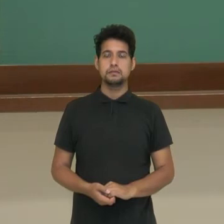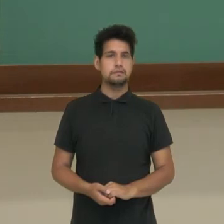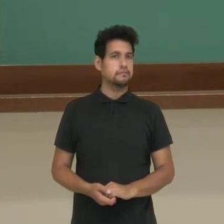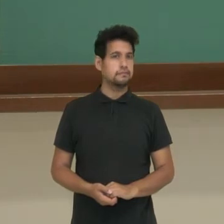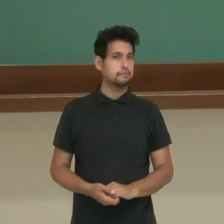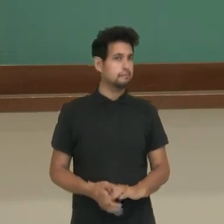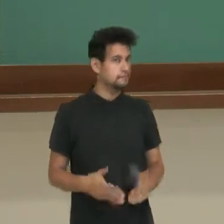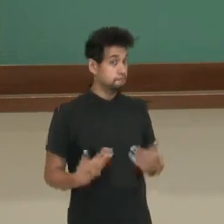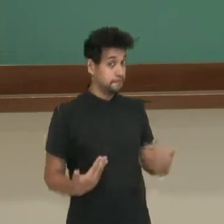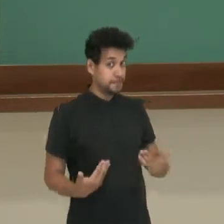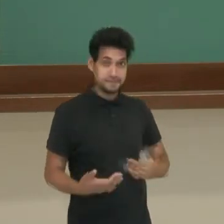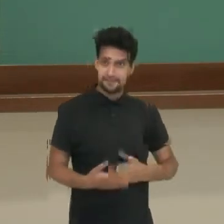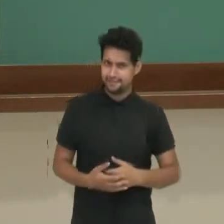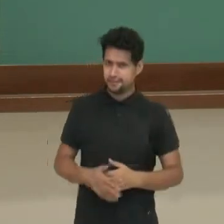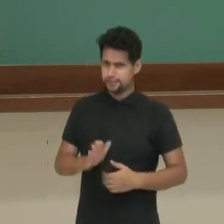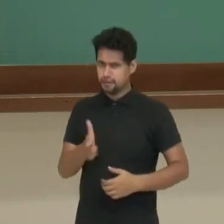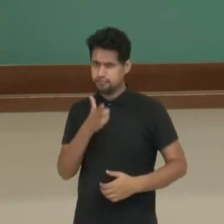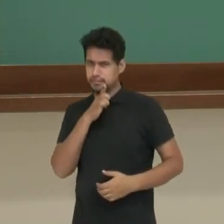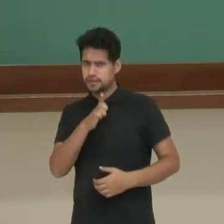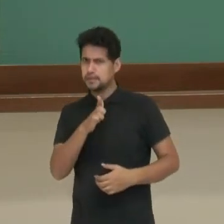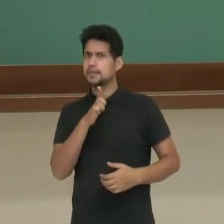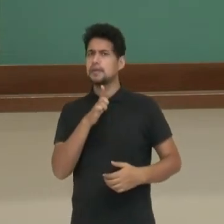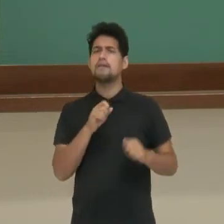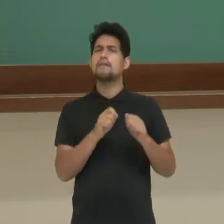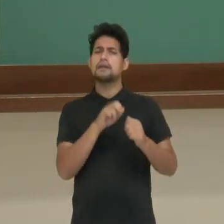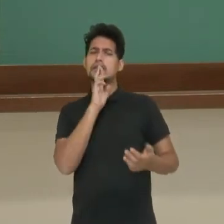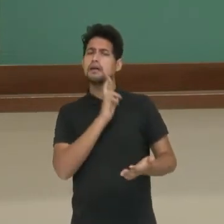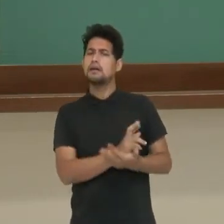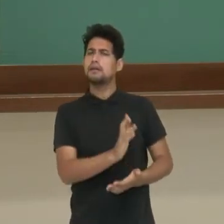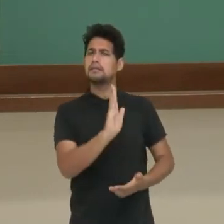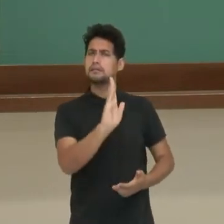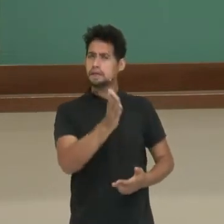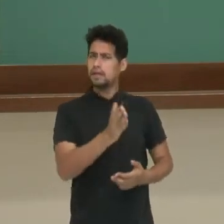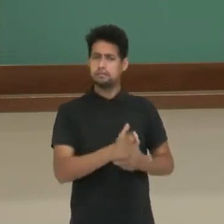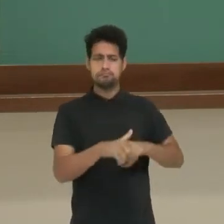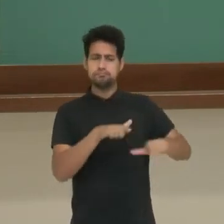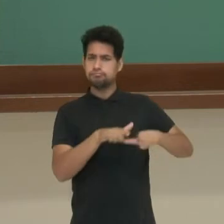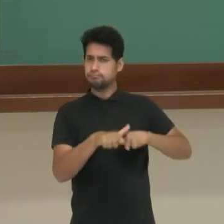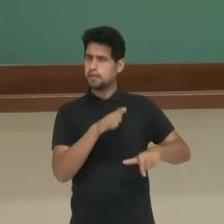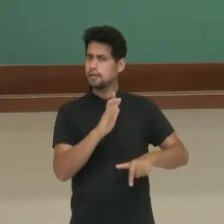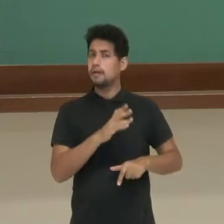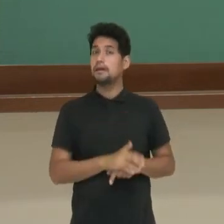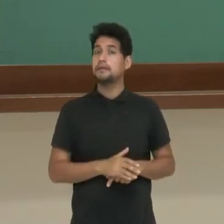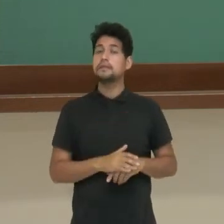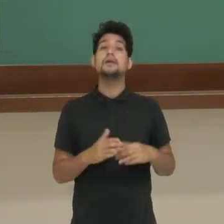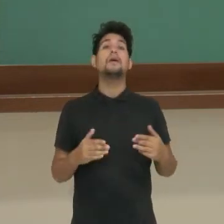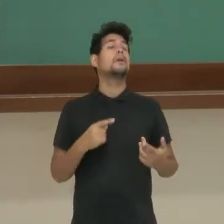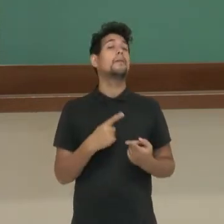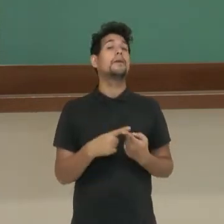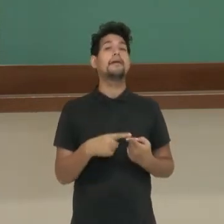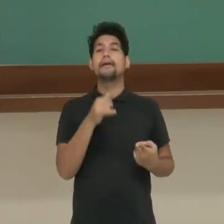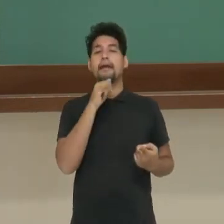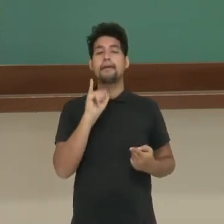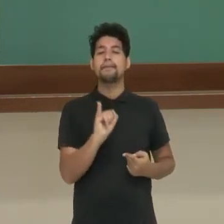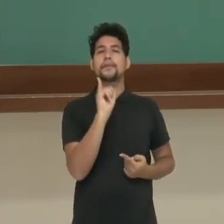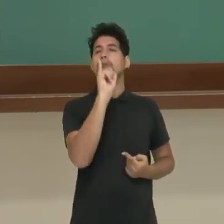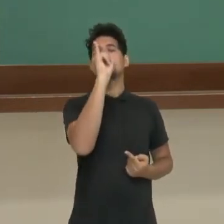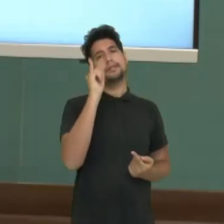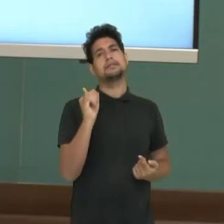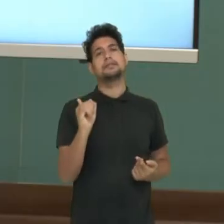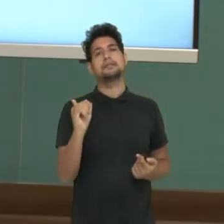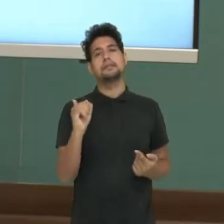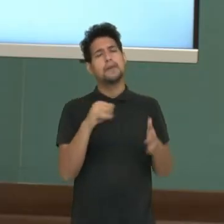E aí, meus bons alunos, conseguiram então desenvolver a sua resposta dessa atividade aqui? Então, por que então que é importante